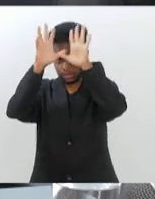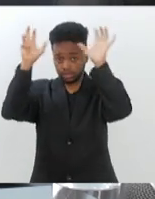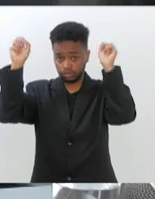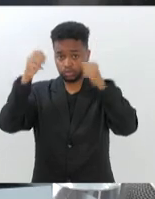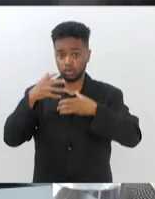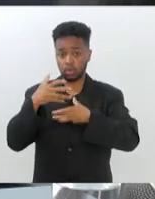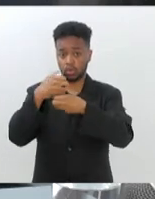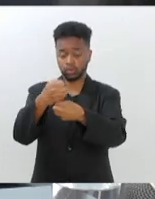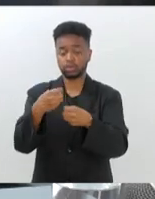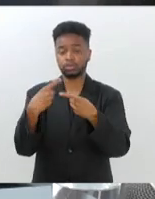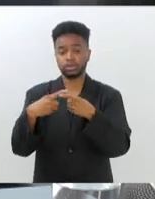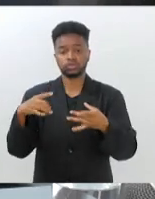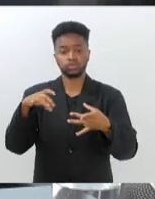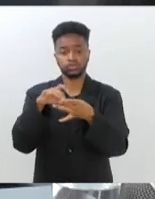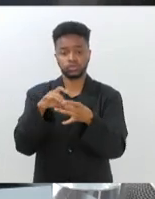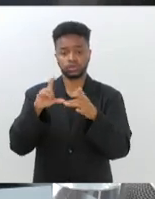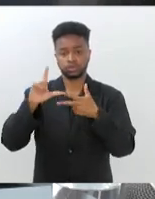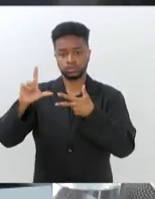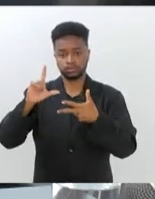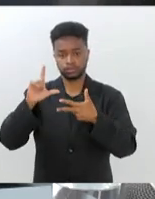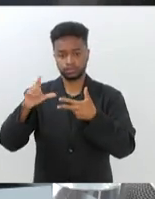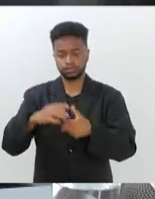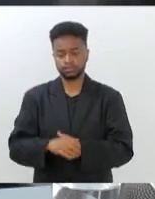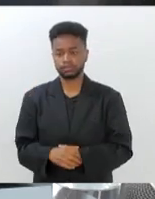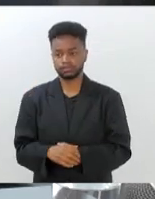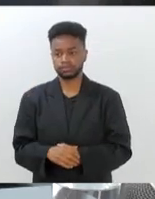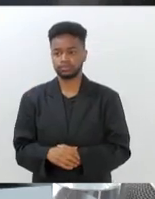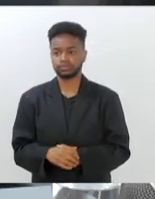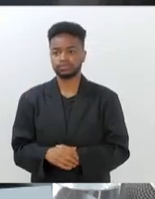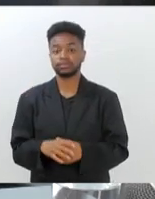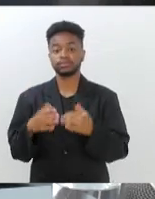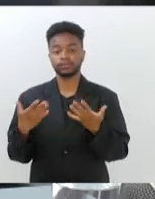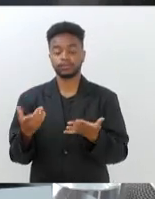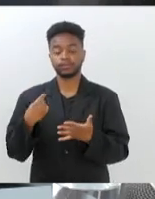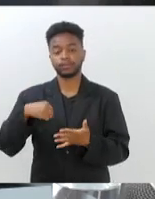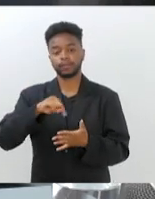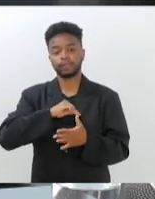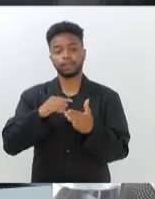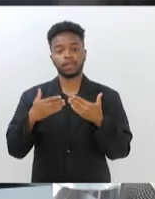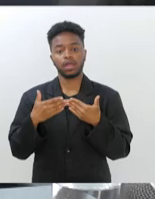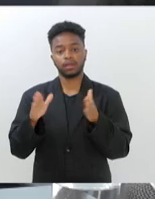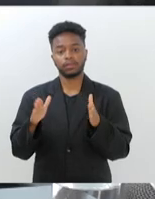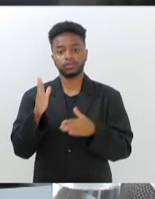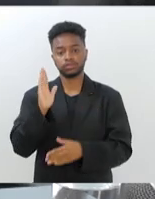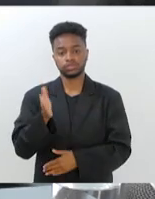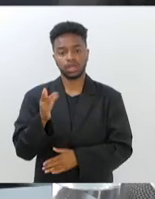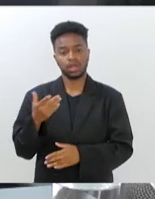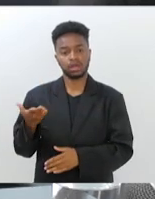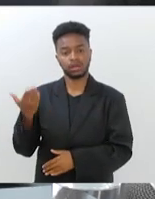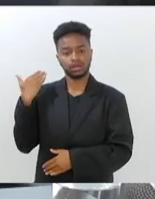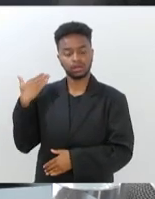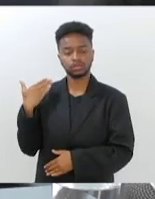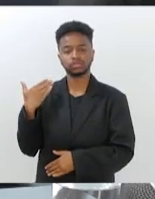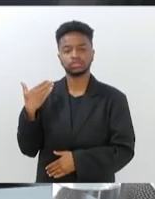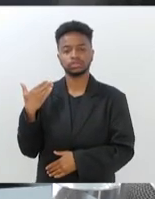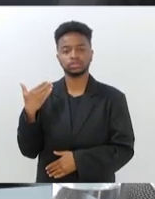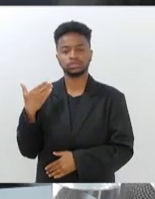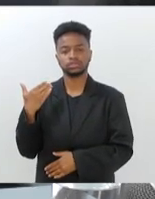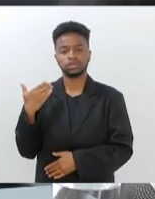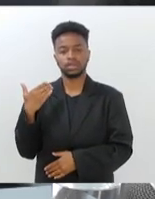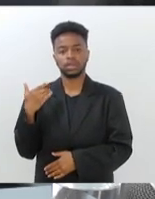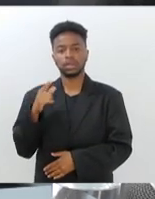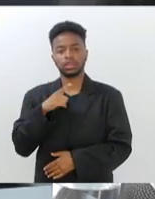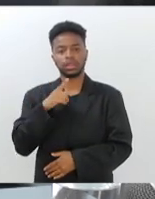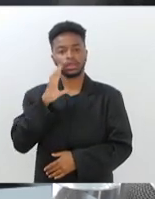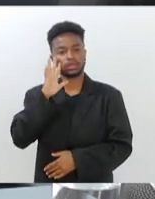que é um órgão do Poder Legislativo então nós já inauguramos momentos anteriores uma